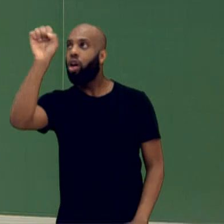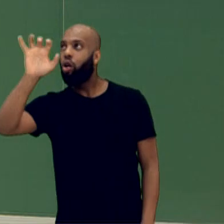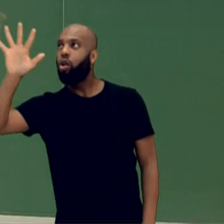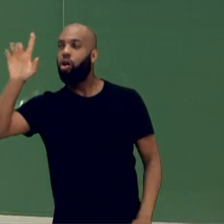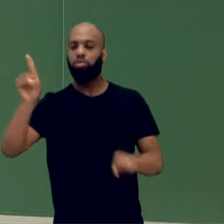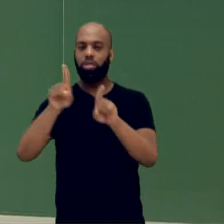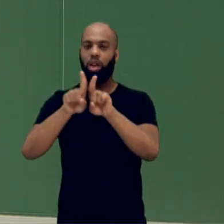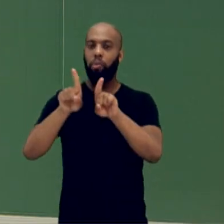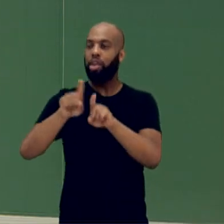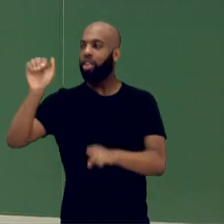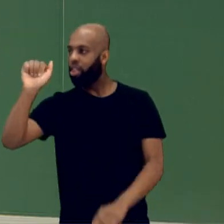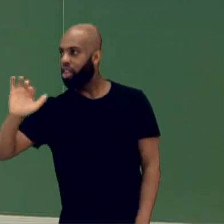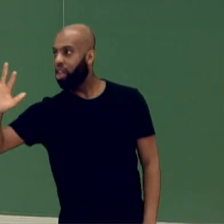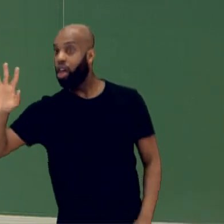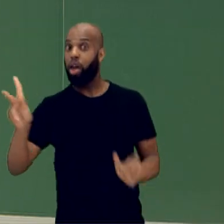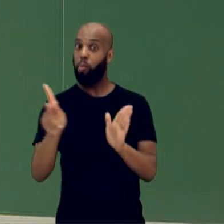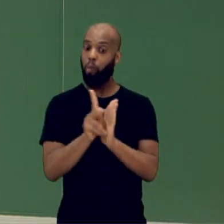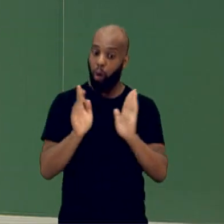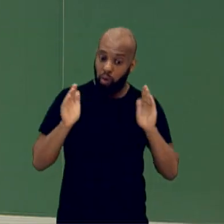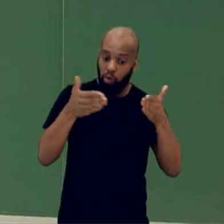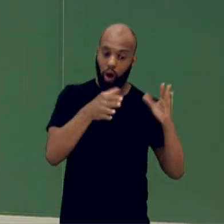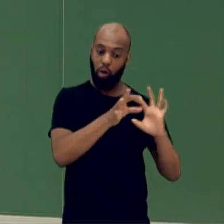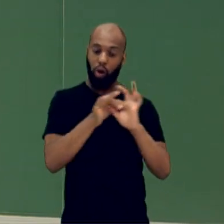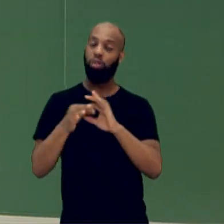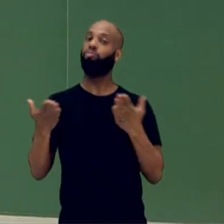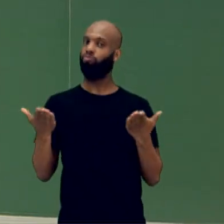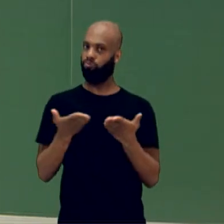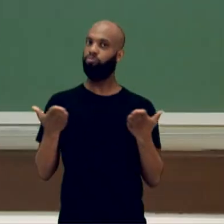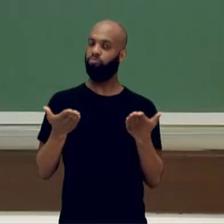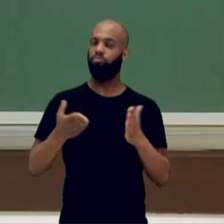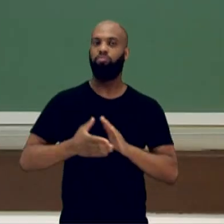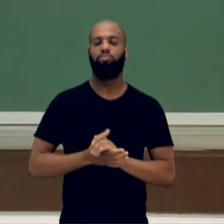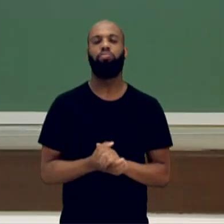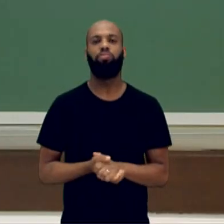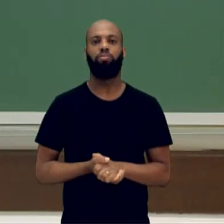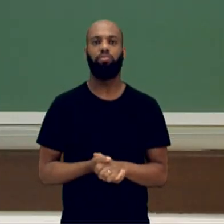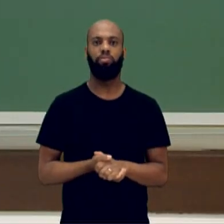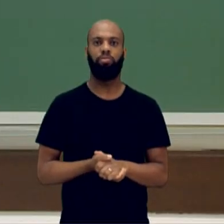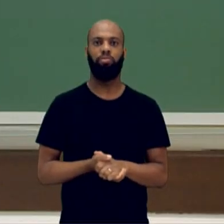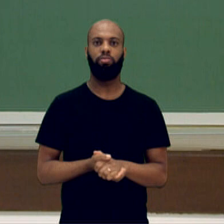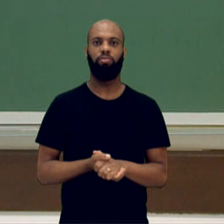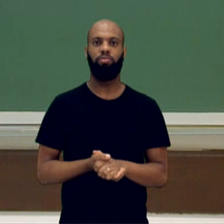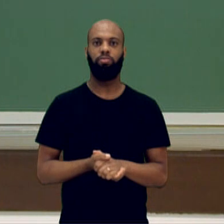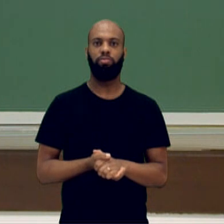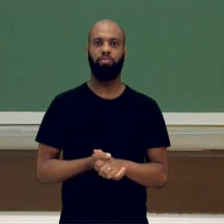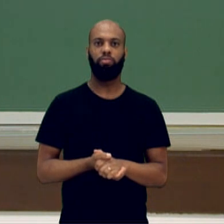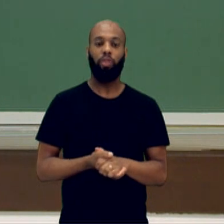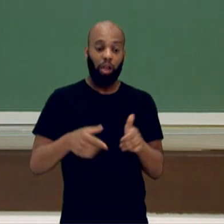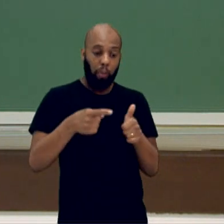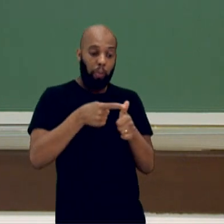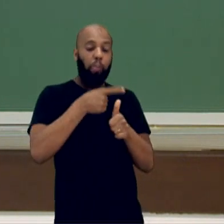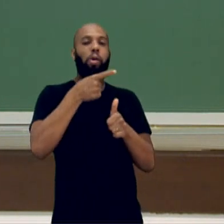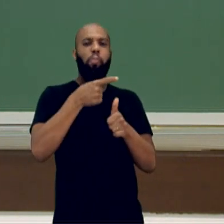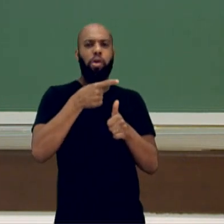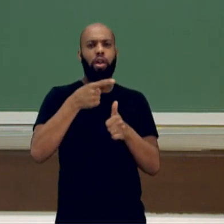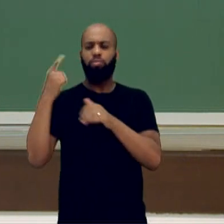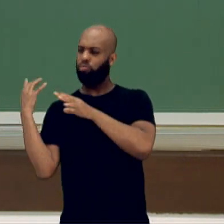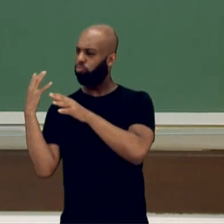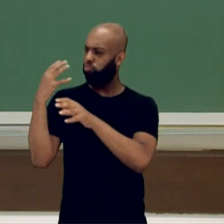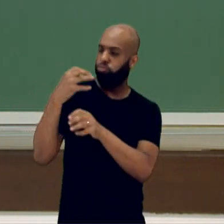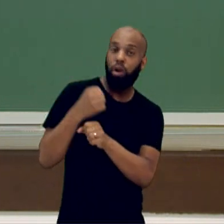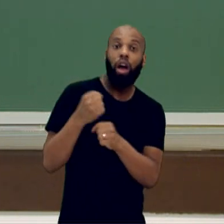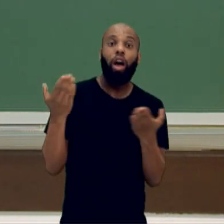asiáticos nesse contexto. Então, sempre vamos entender dessa forma. Primeira coisa, só para a gente relembrar